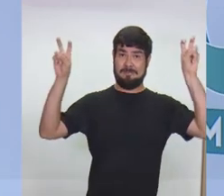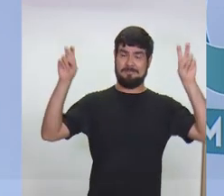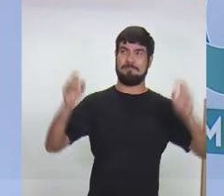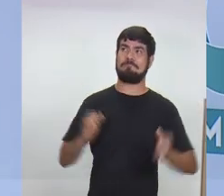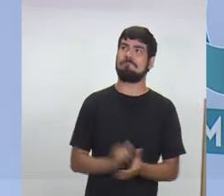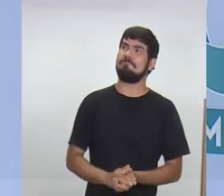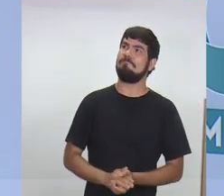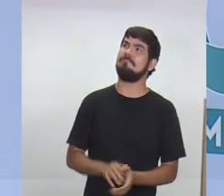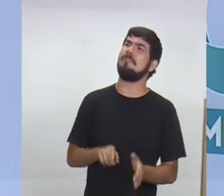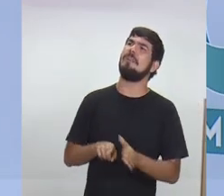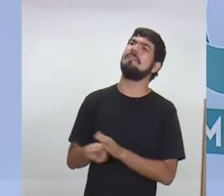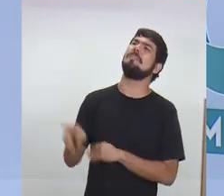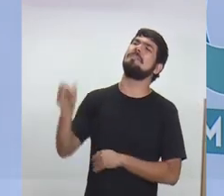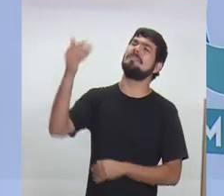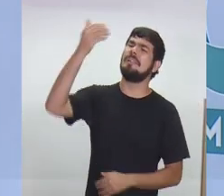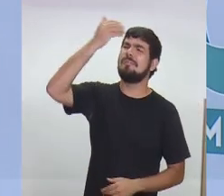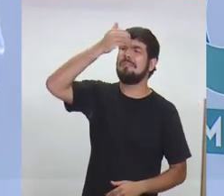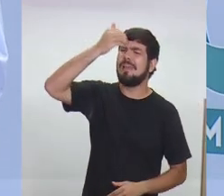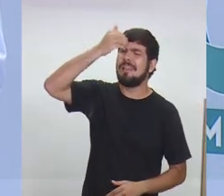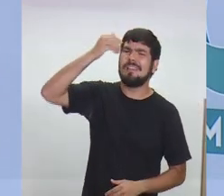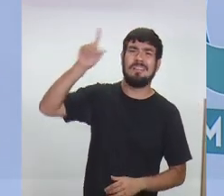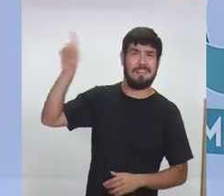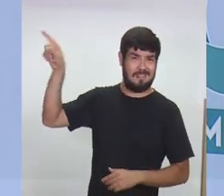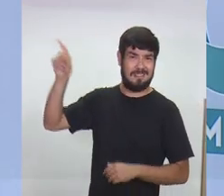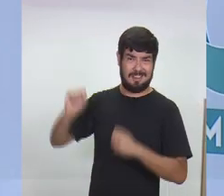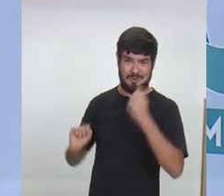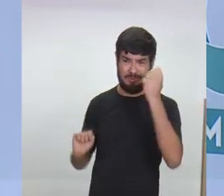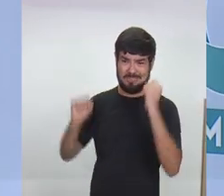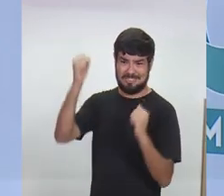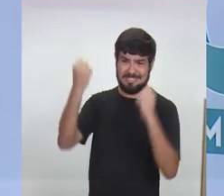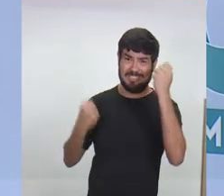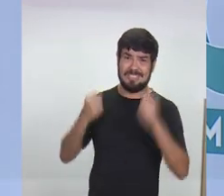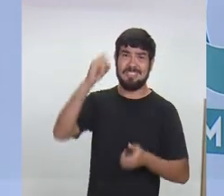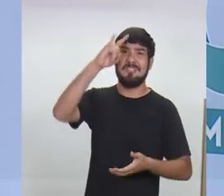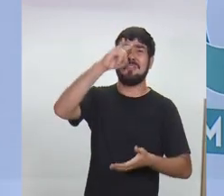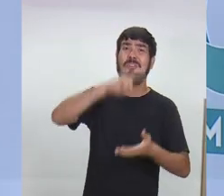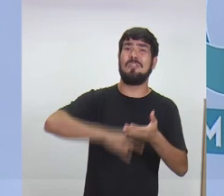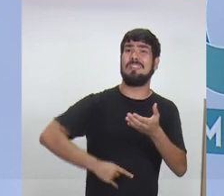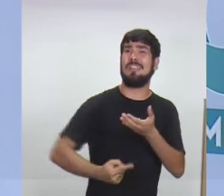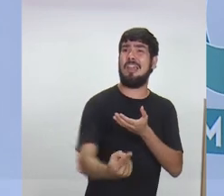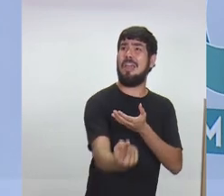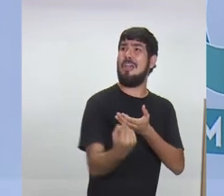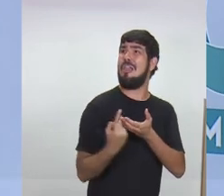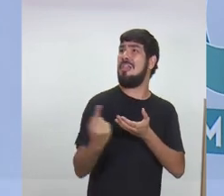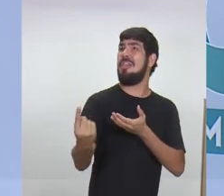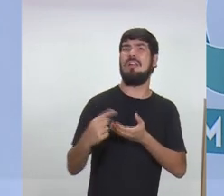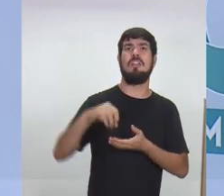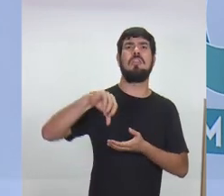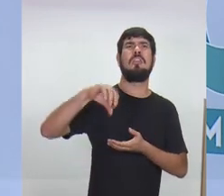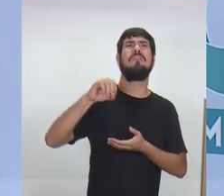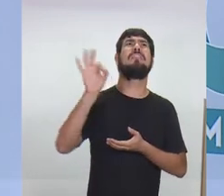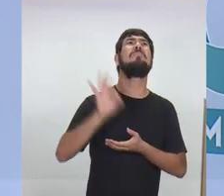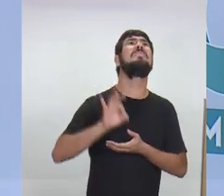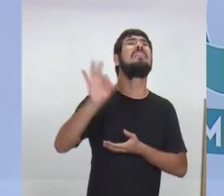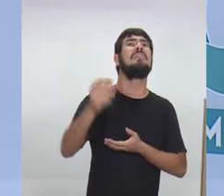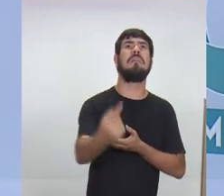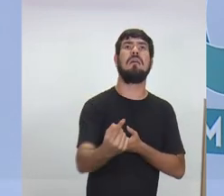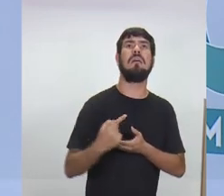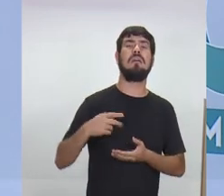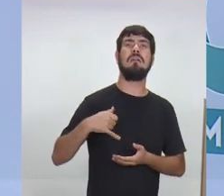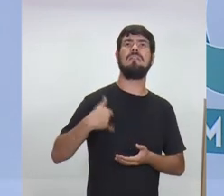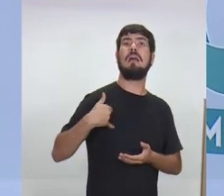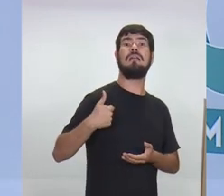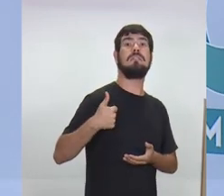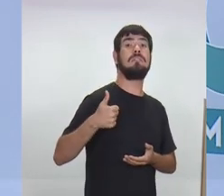candidato br o distrito industrial está contratando na sua maioria mais de 90% pessoas de 18 a